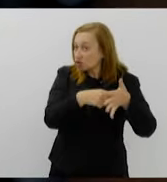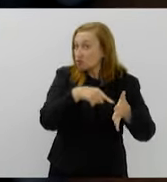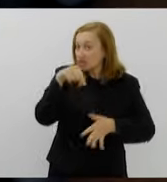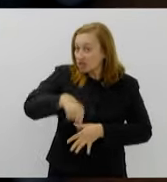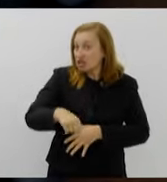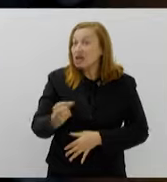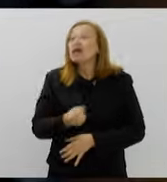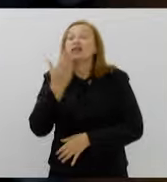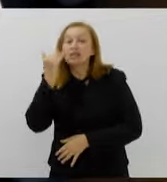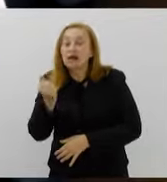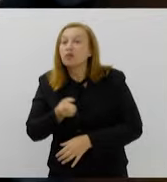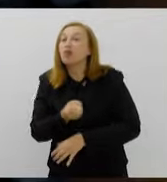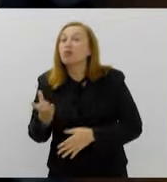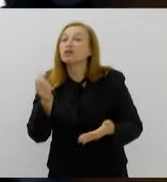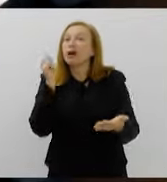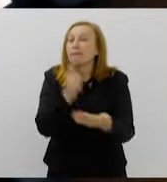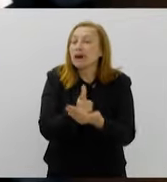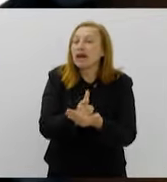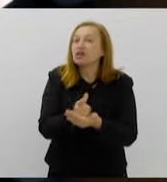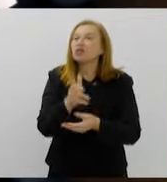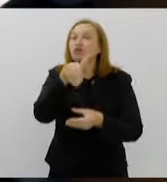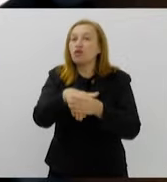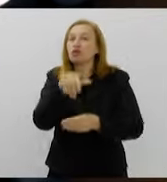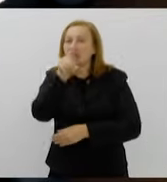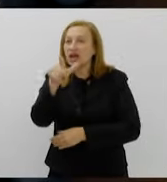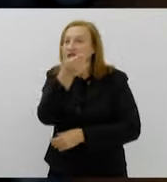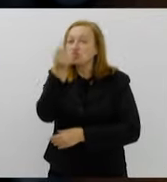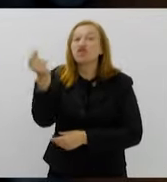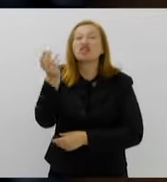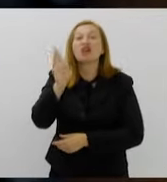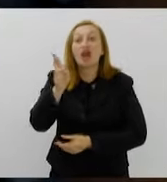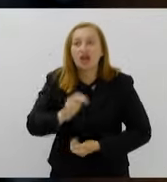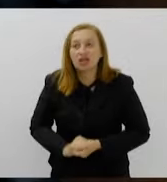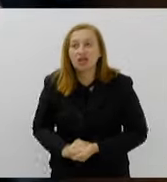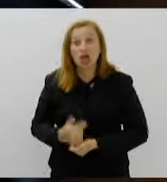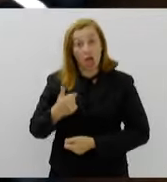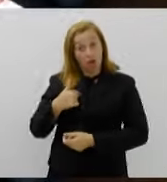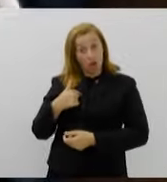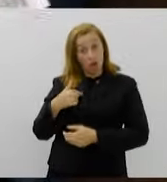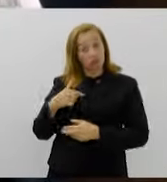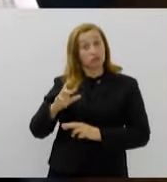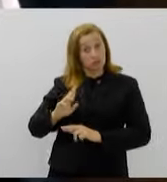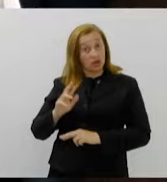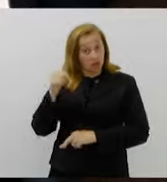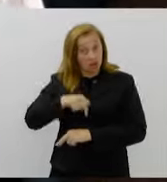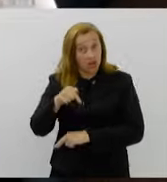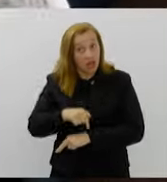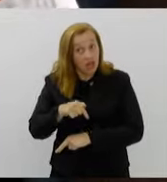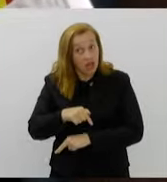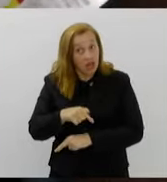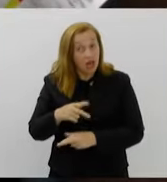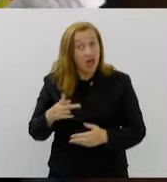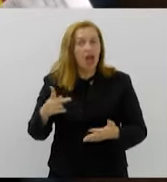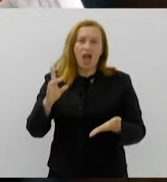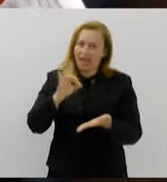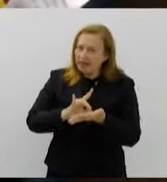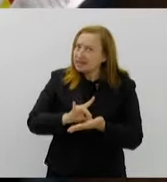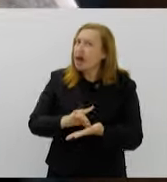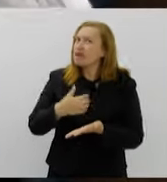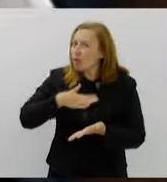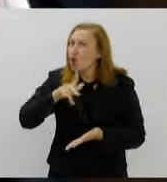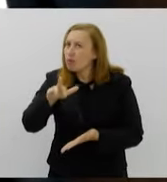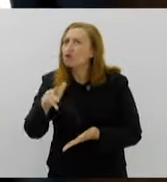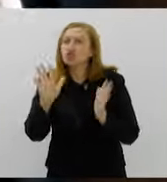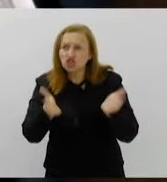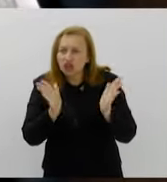sabe quanto é que estão pagando o voto já pegando os nomes lá R 200 eu espero que isso aqui faça com que é realidade irmão já